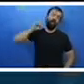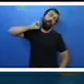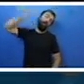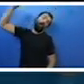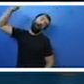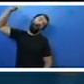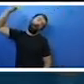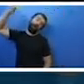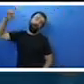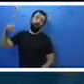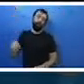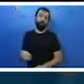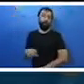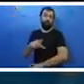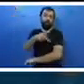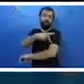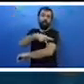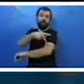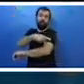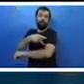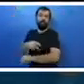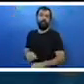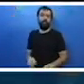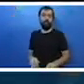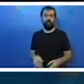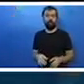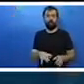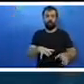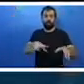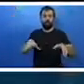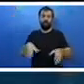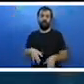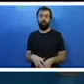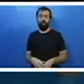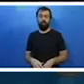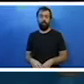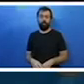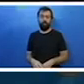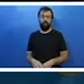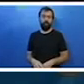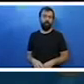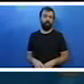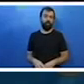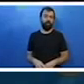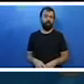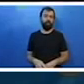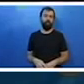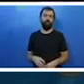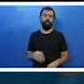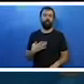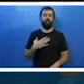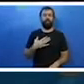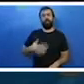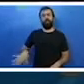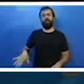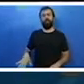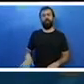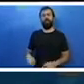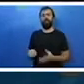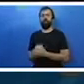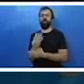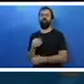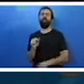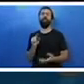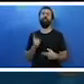foi o inconfidente? E por que ele se tornou inconfidente? O que estava deixando ele descontente para ir contra